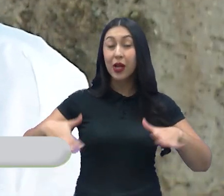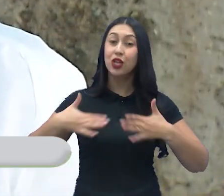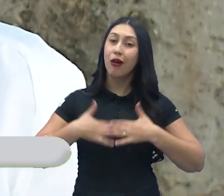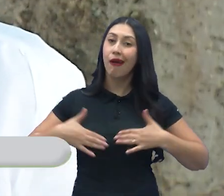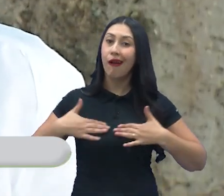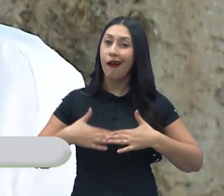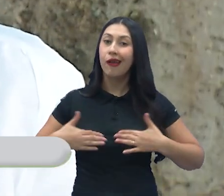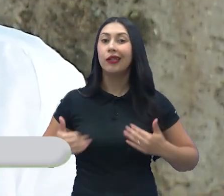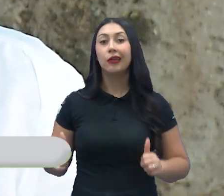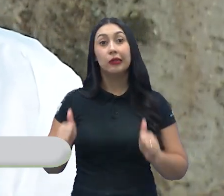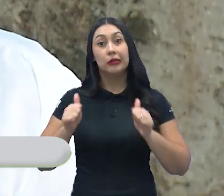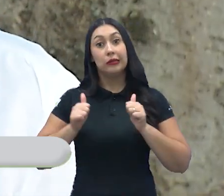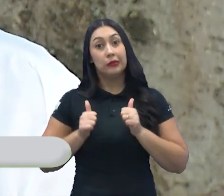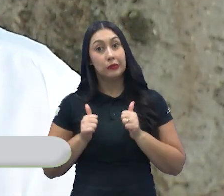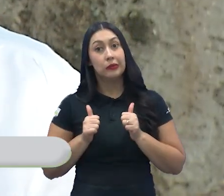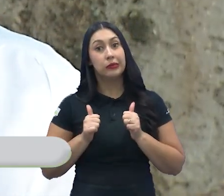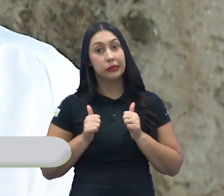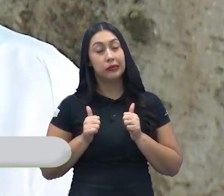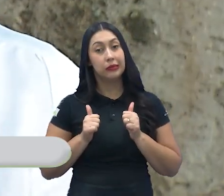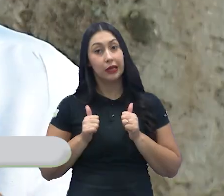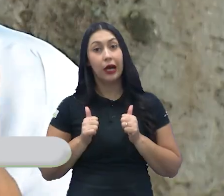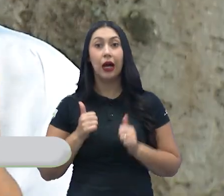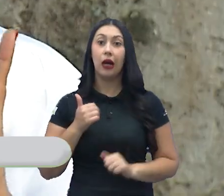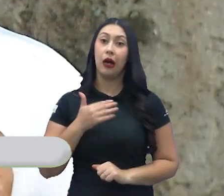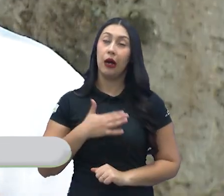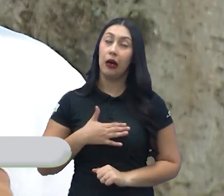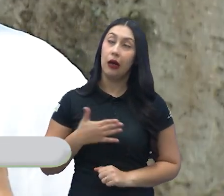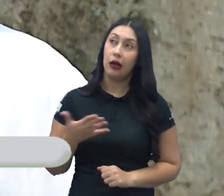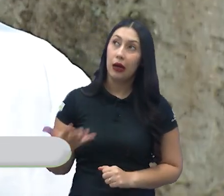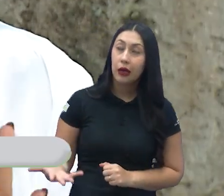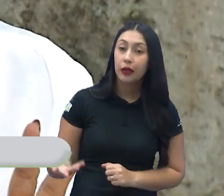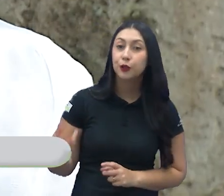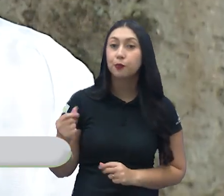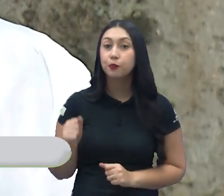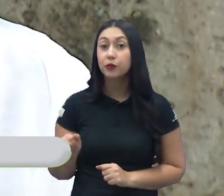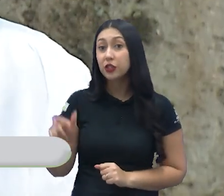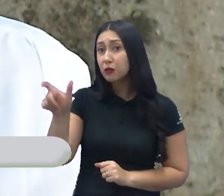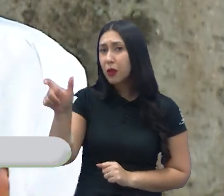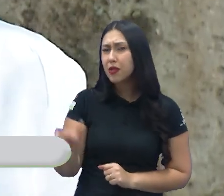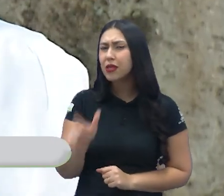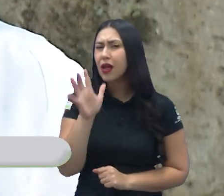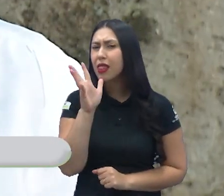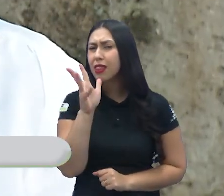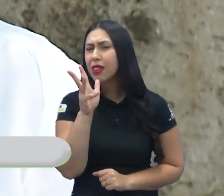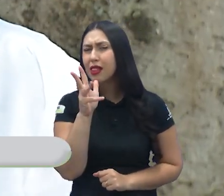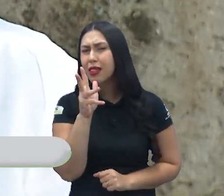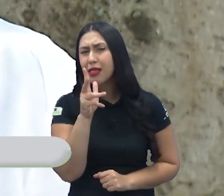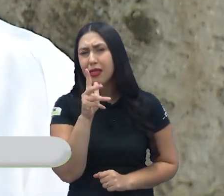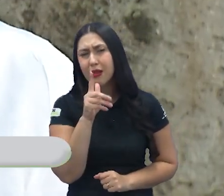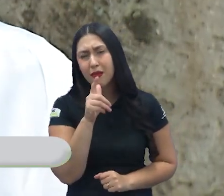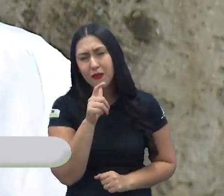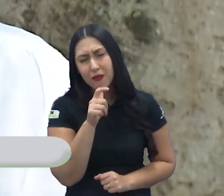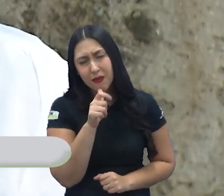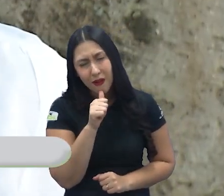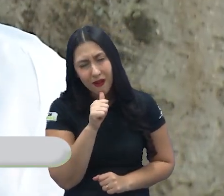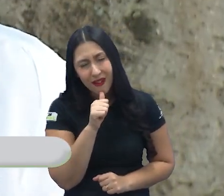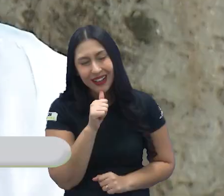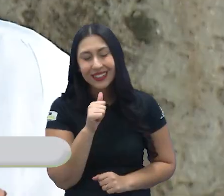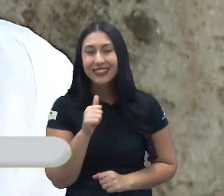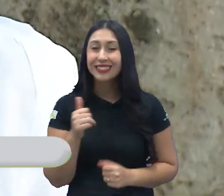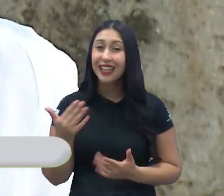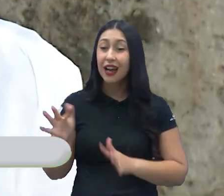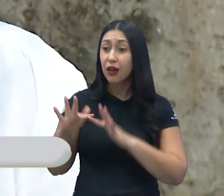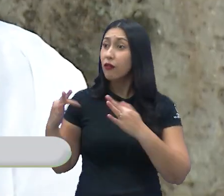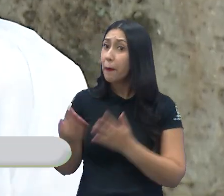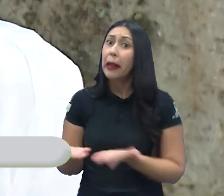procrastinar. O fleumático, ele é uma pessoa mais lenta, ele é considerado uma pessoa mais lenta, né? E a família fica, você